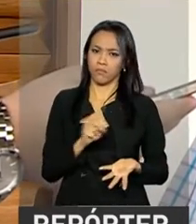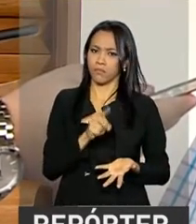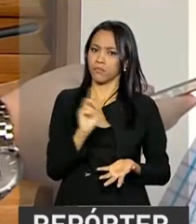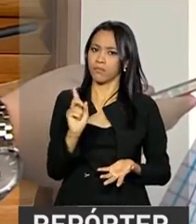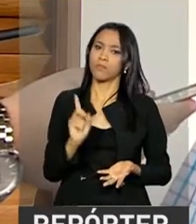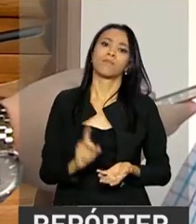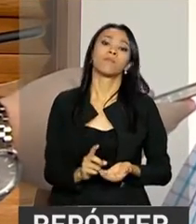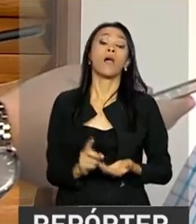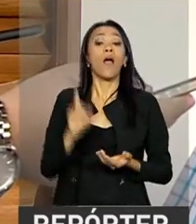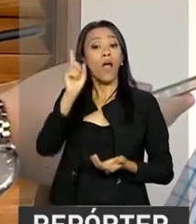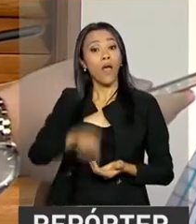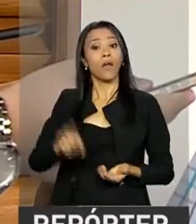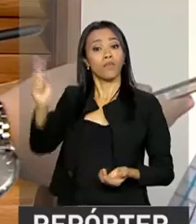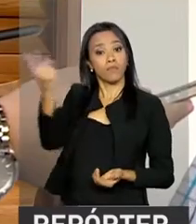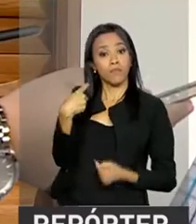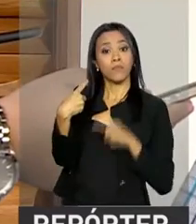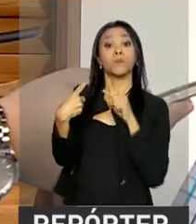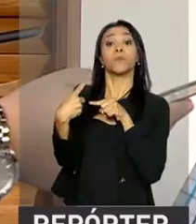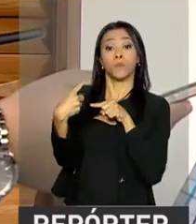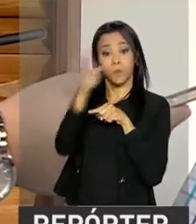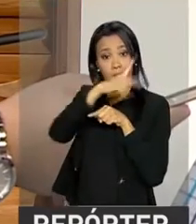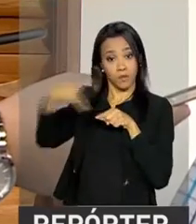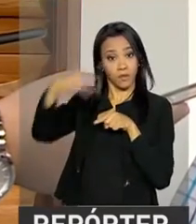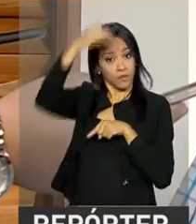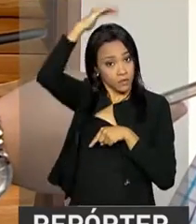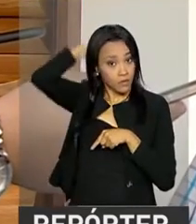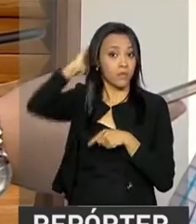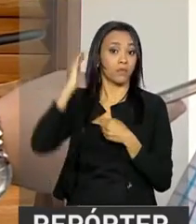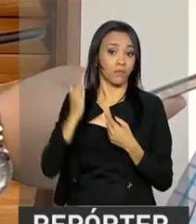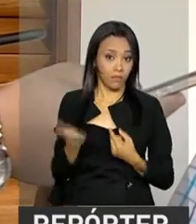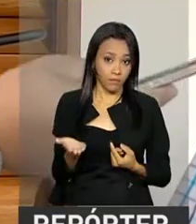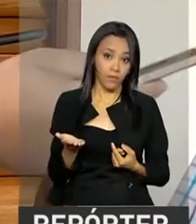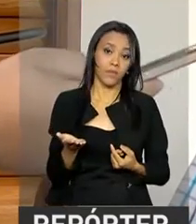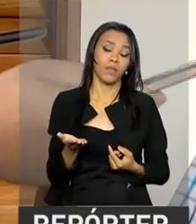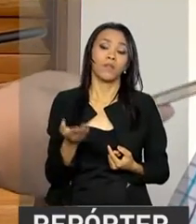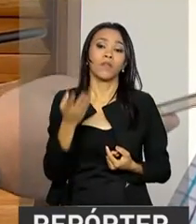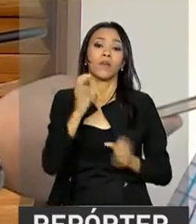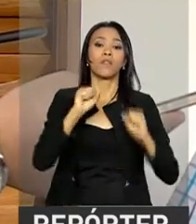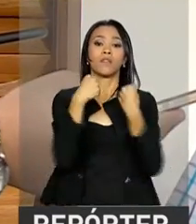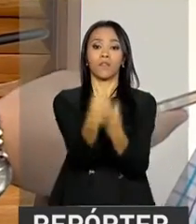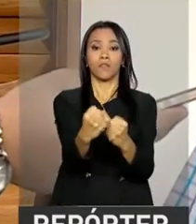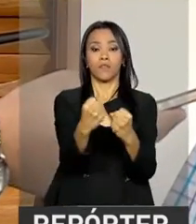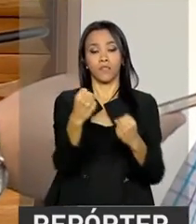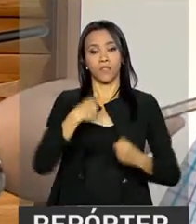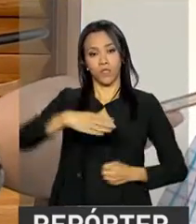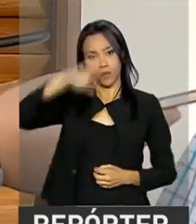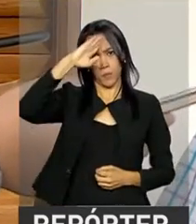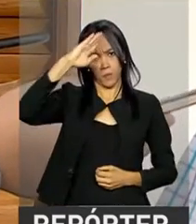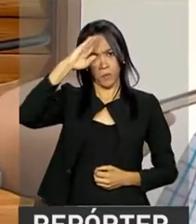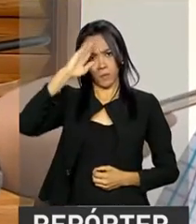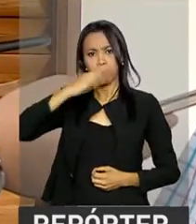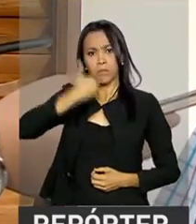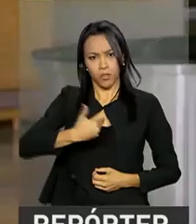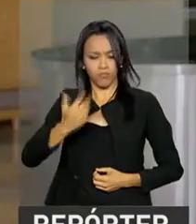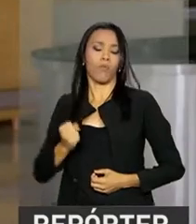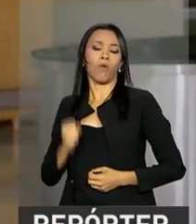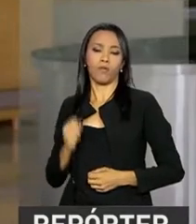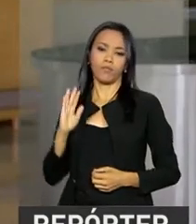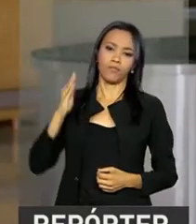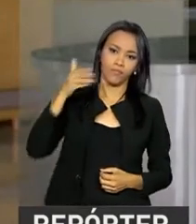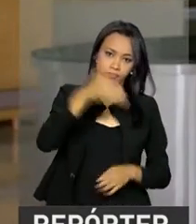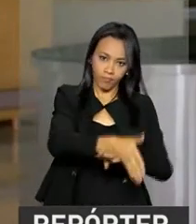essa é uma ordem uma determinação do presidente da república à defesa e as forças armadas quando necessário